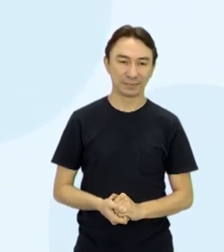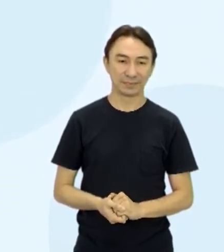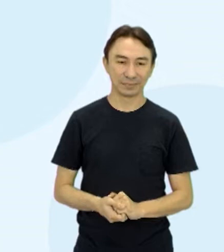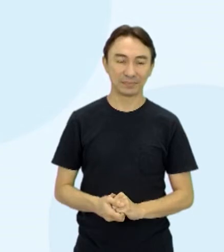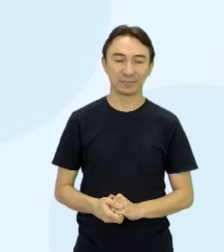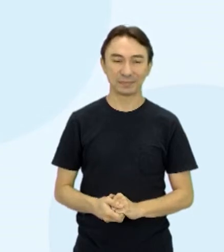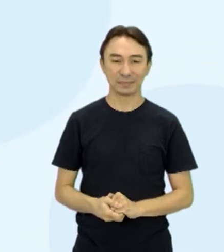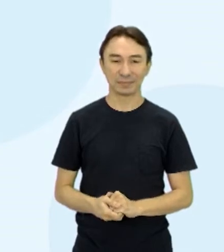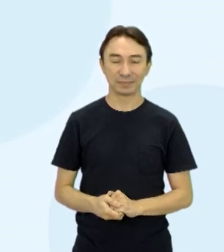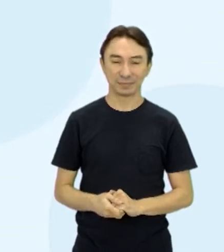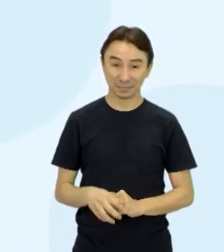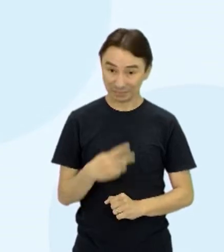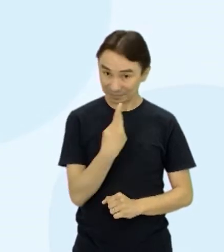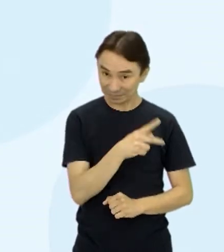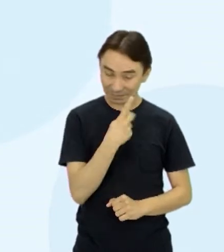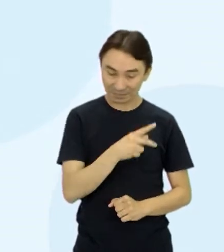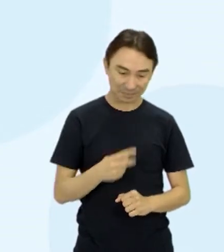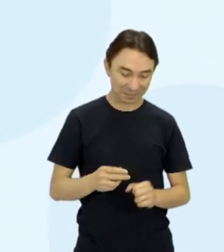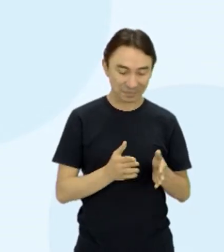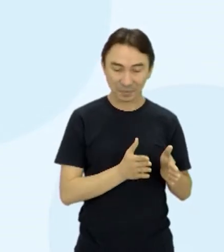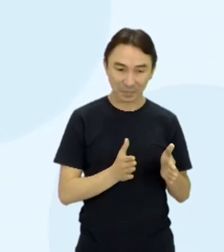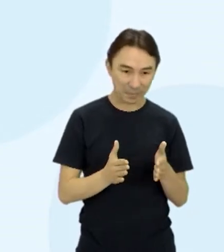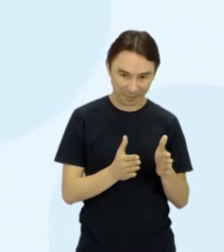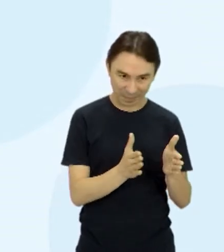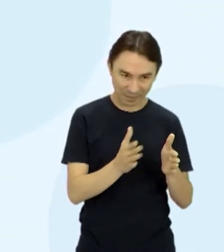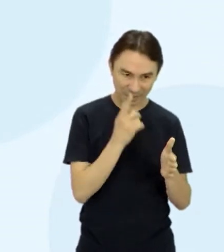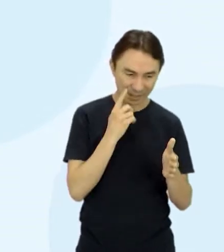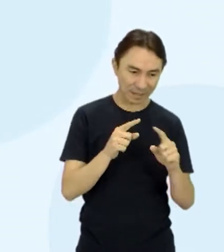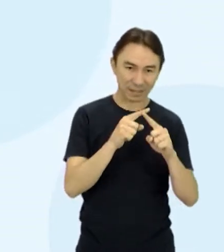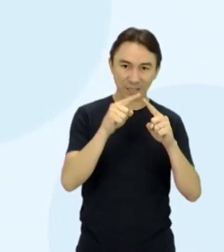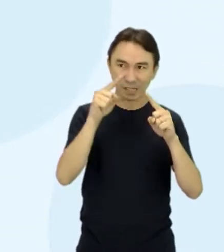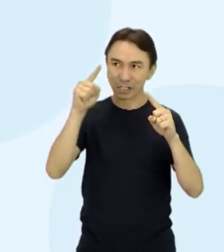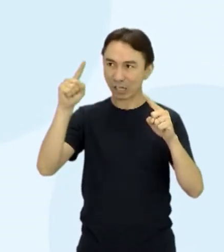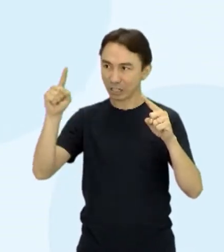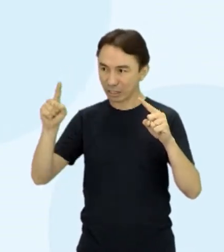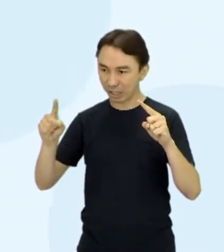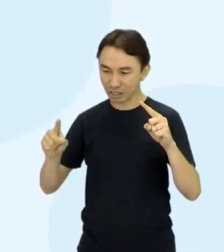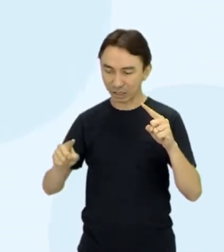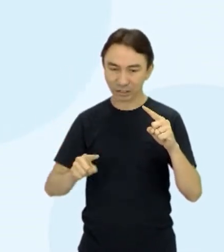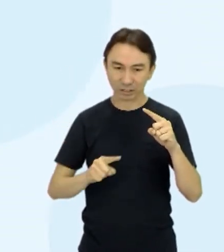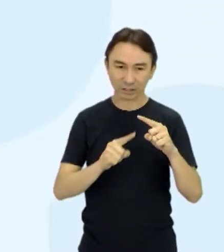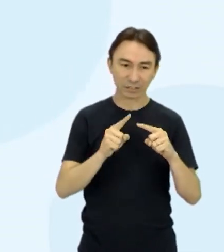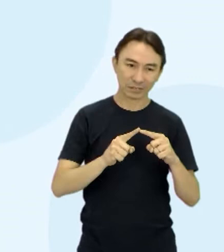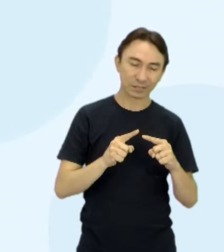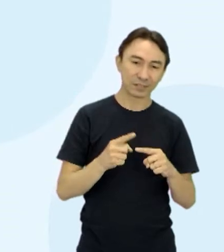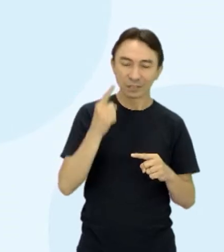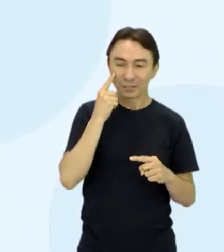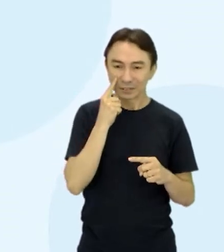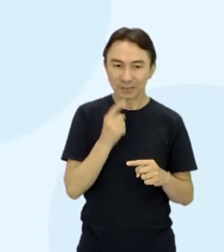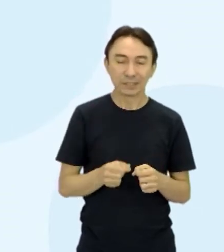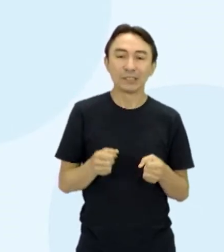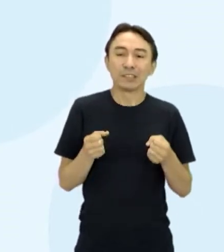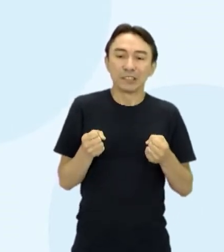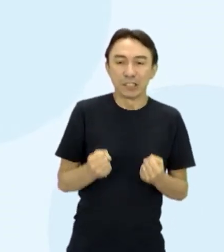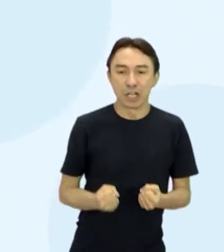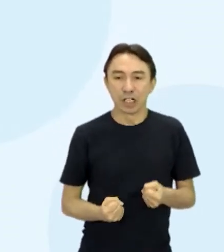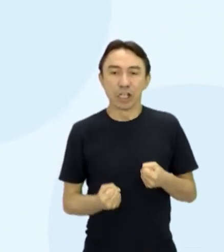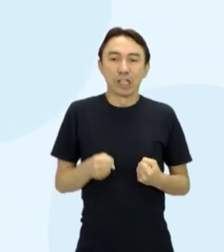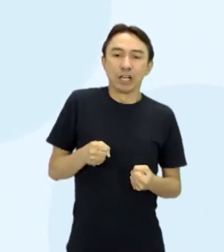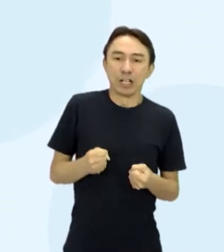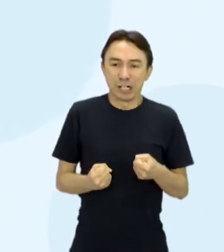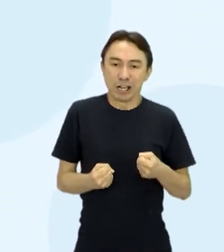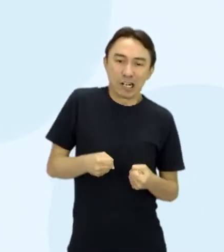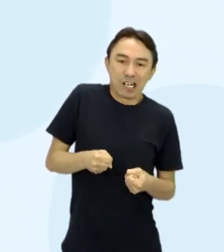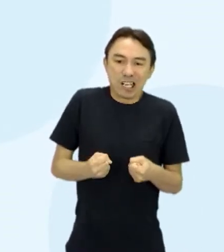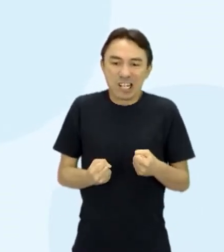ponto e volta no mesmo, é cíclica, é isso? Não, na verdade, assim, quando você está a bordo de um carro, você parece que está andando numa superfície daquela. Né? Ah,